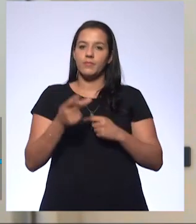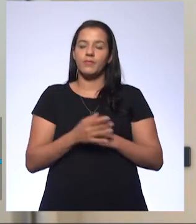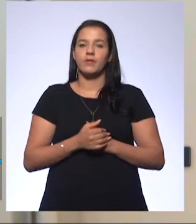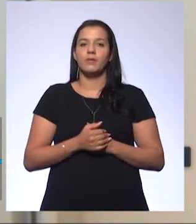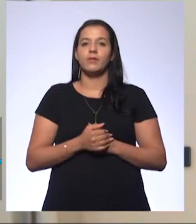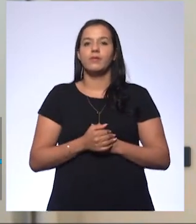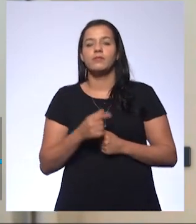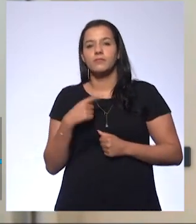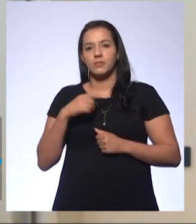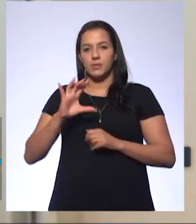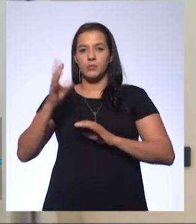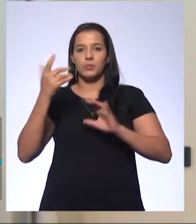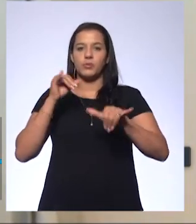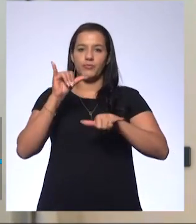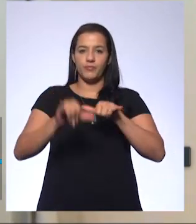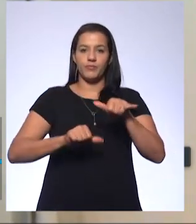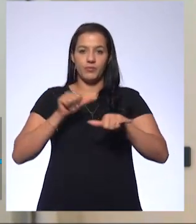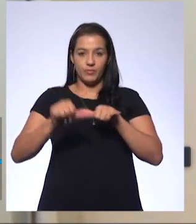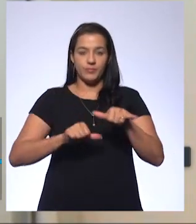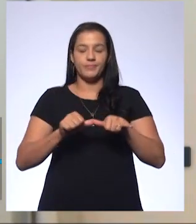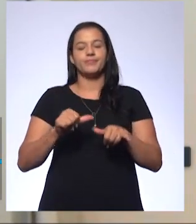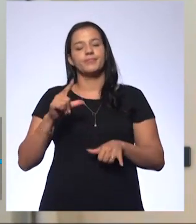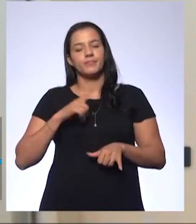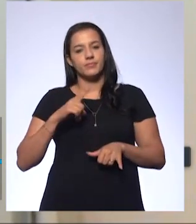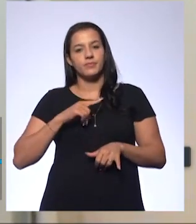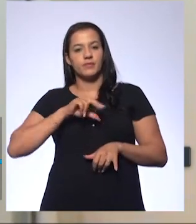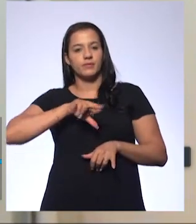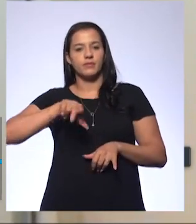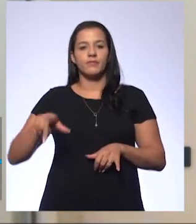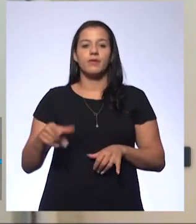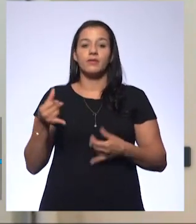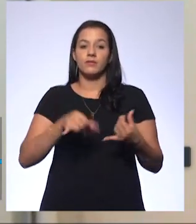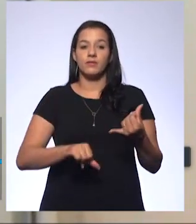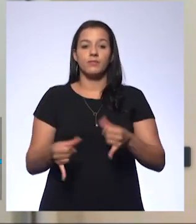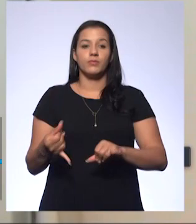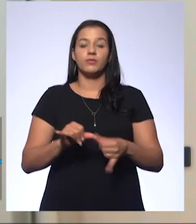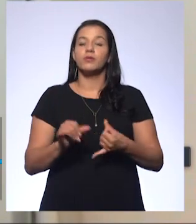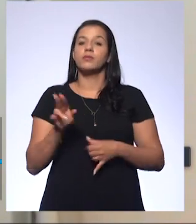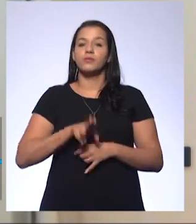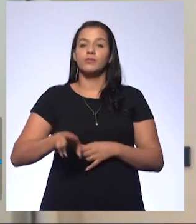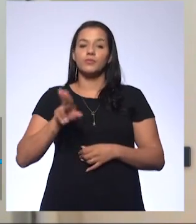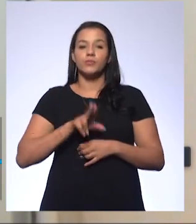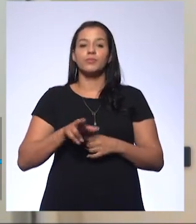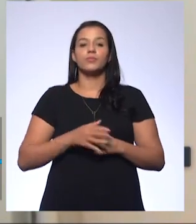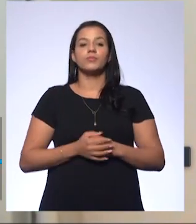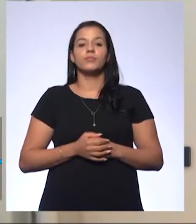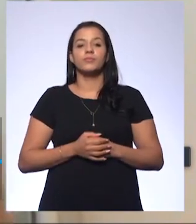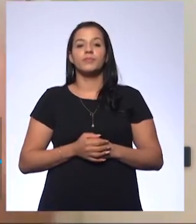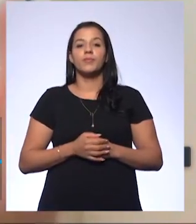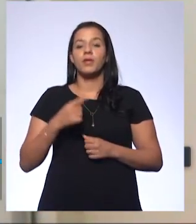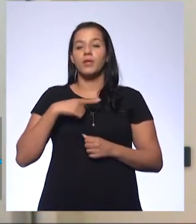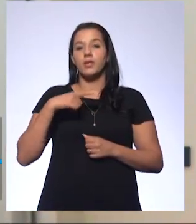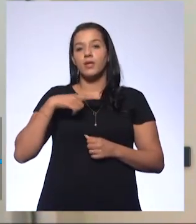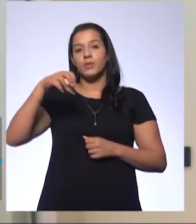de acordo com o elemento que o compõe, no comprimento de onda que o compõe. Existem